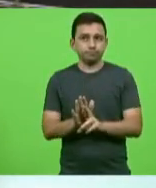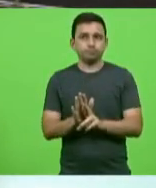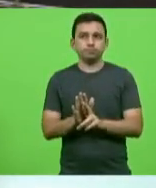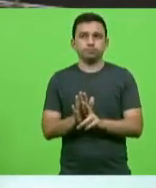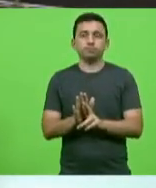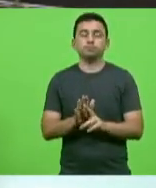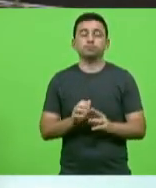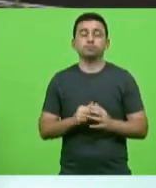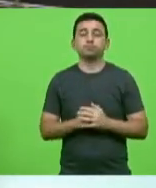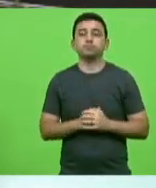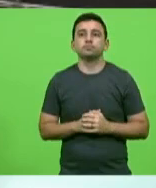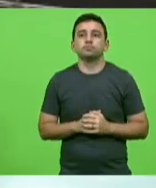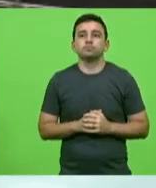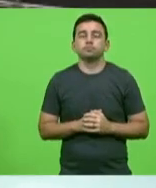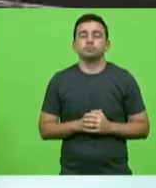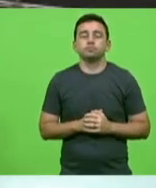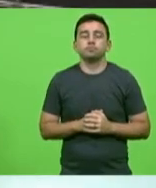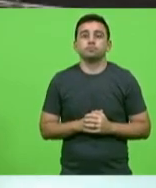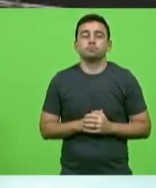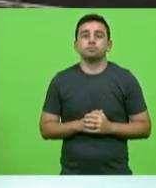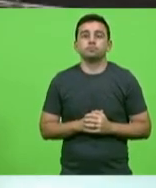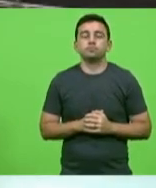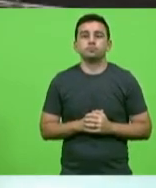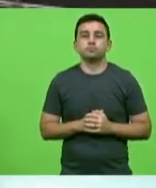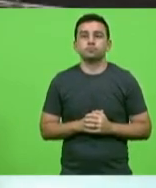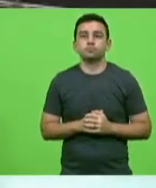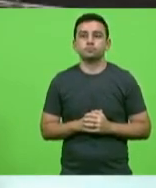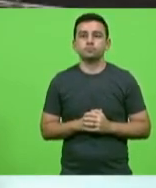em G1